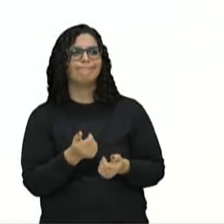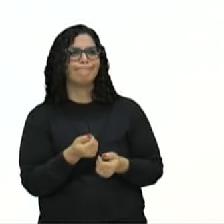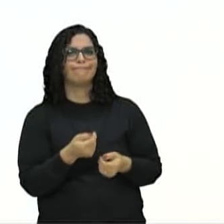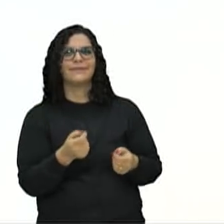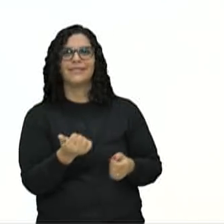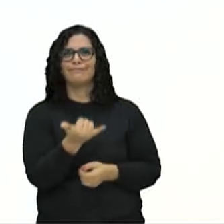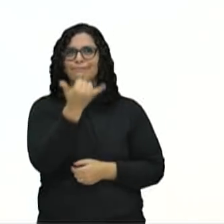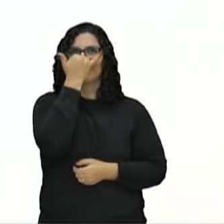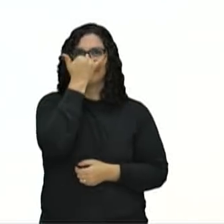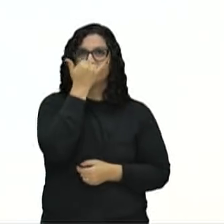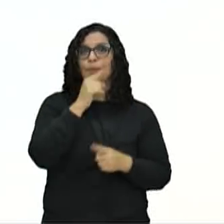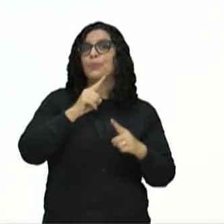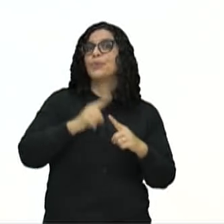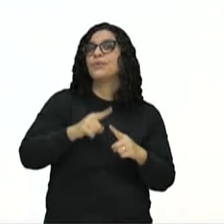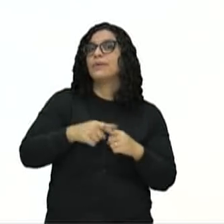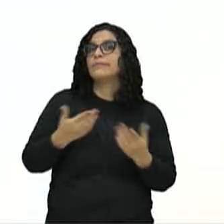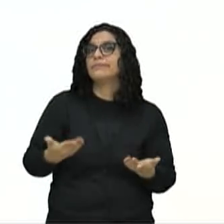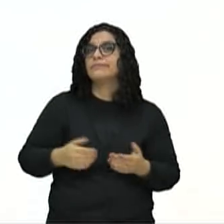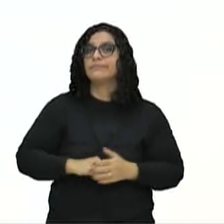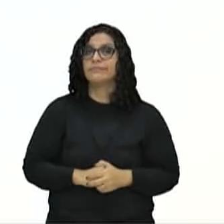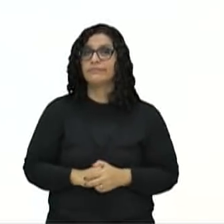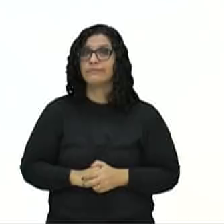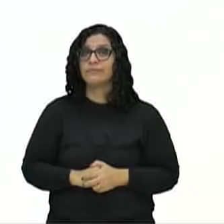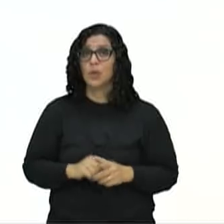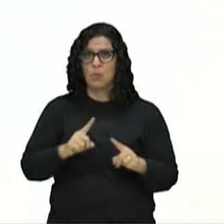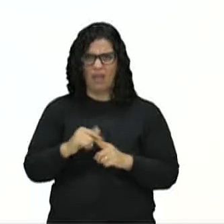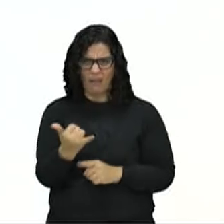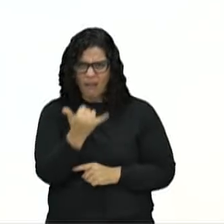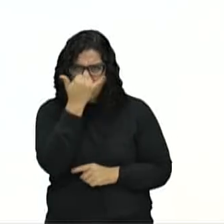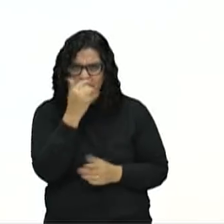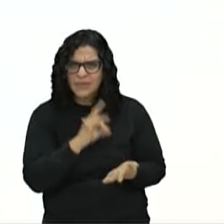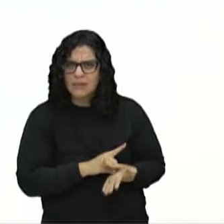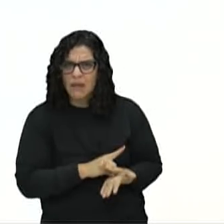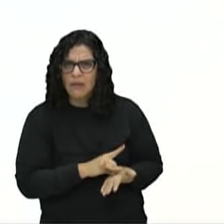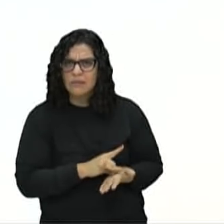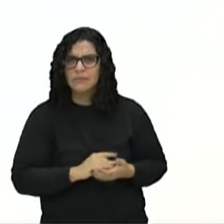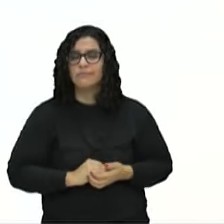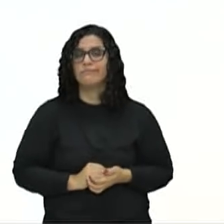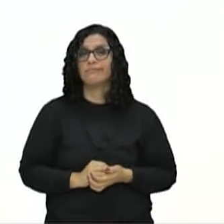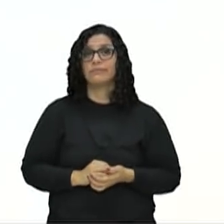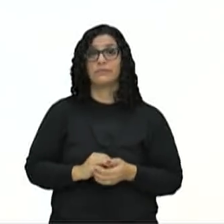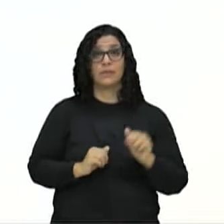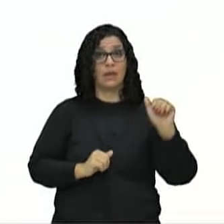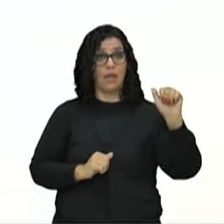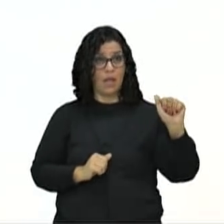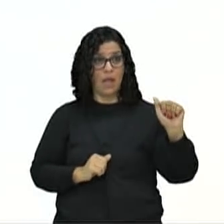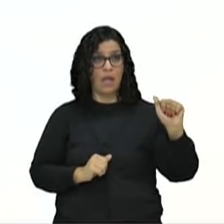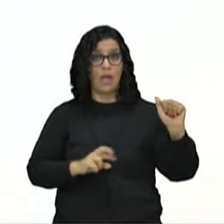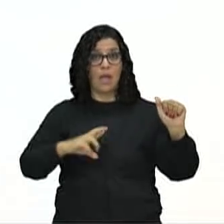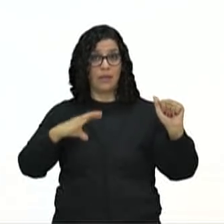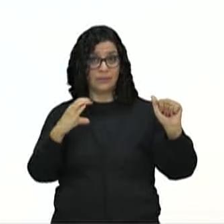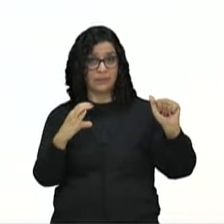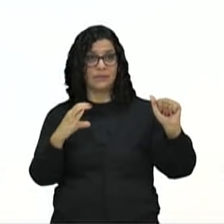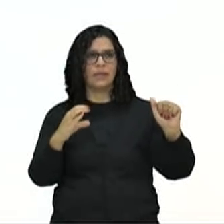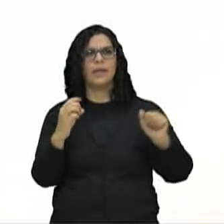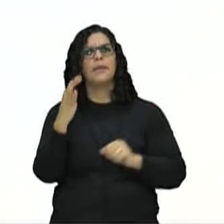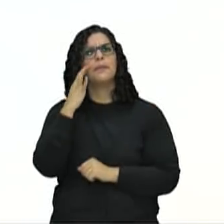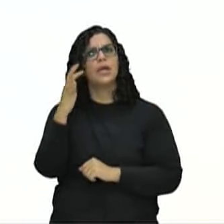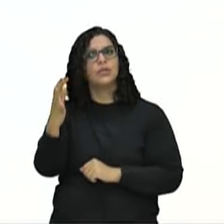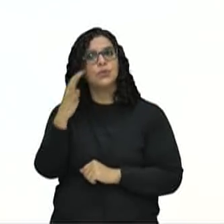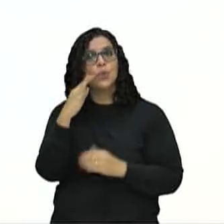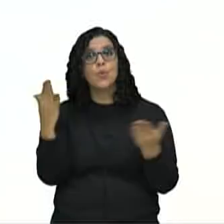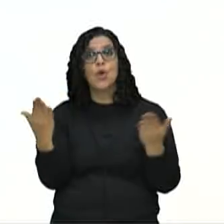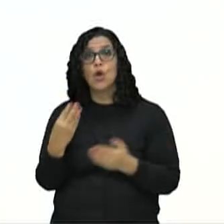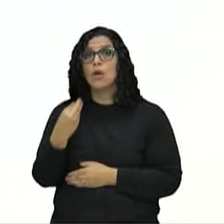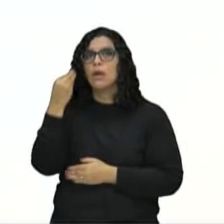engano. Por quê? Será que ele cometeu um engano? Letra A. Cruzoé pensou que